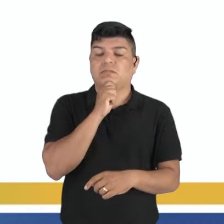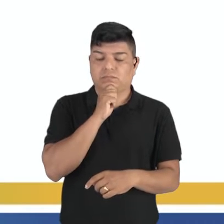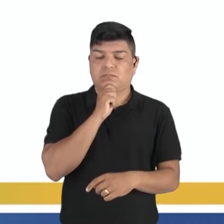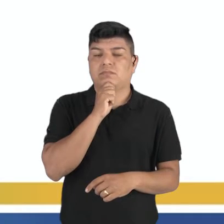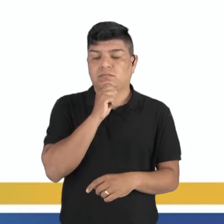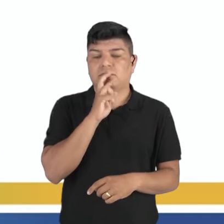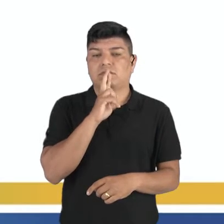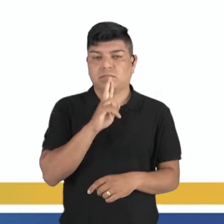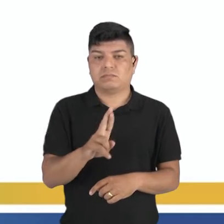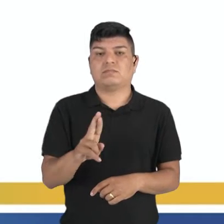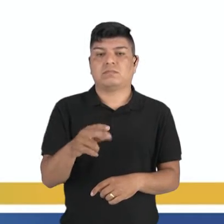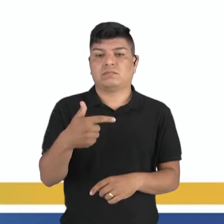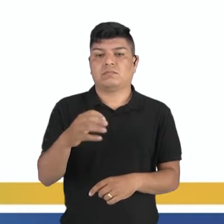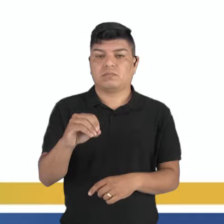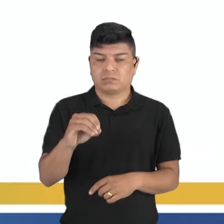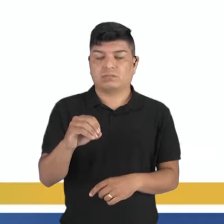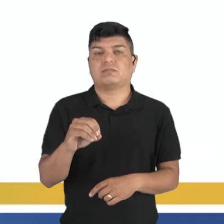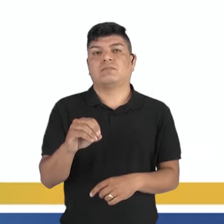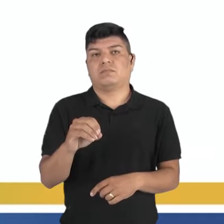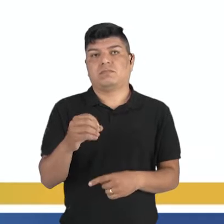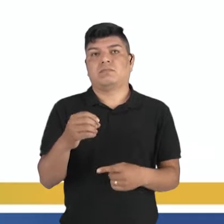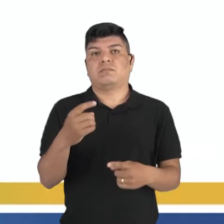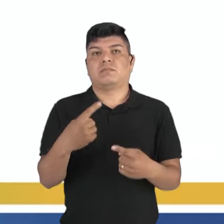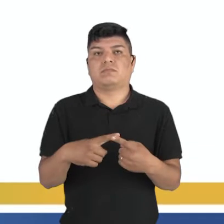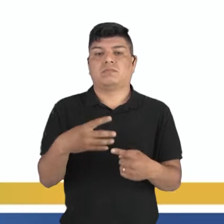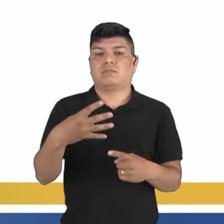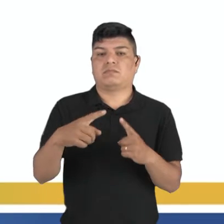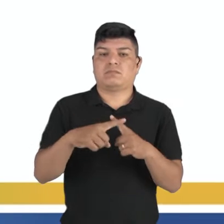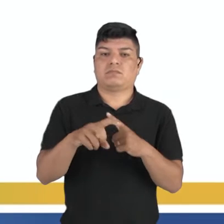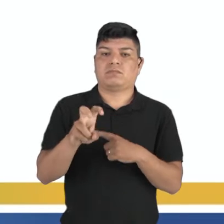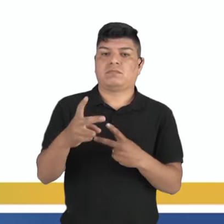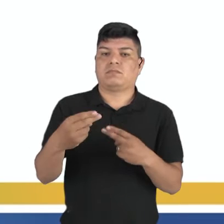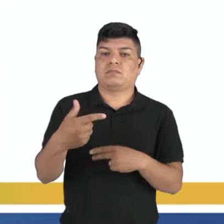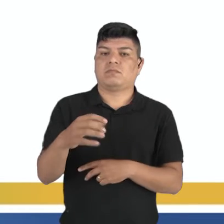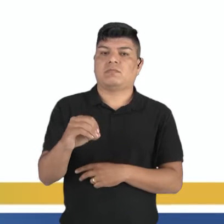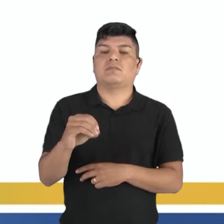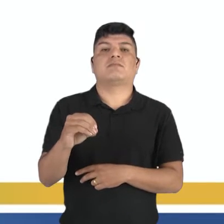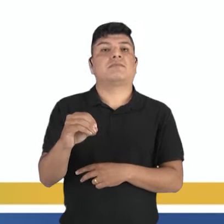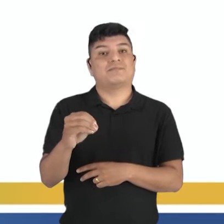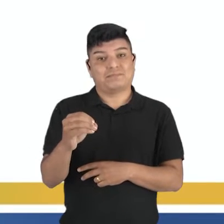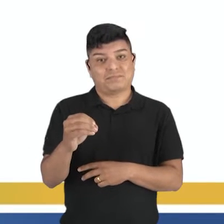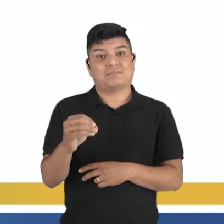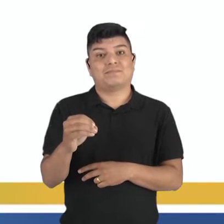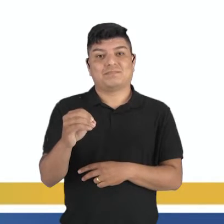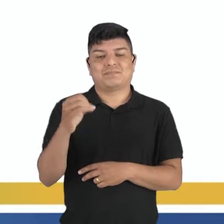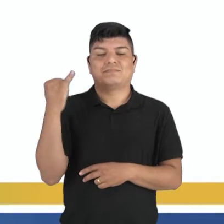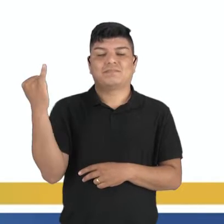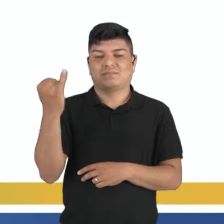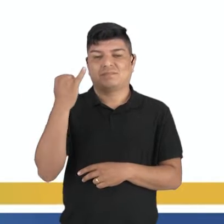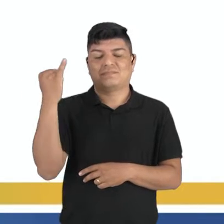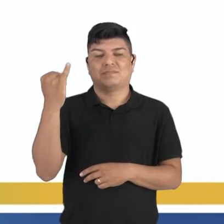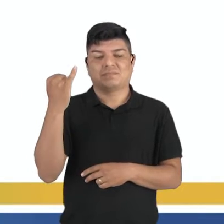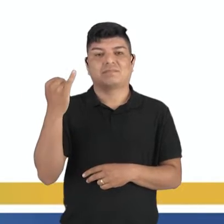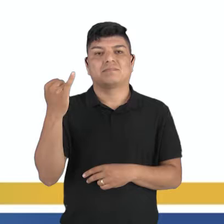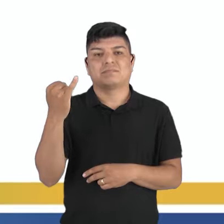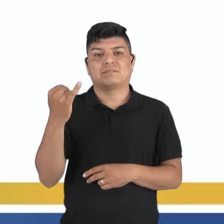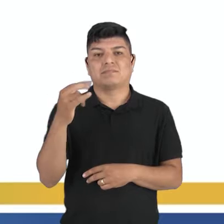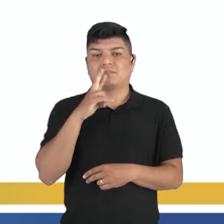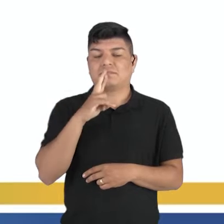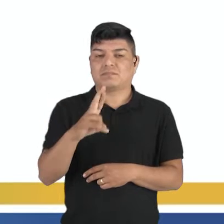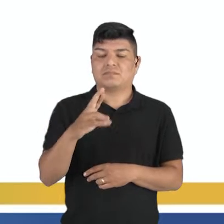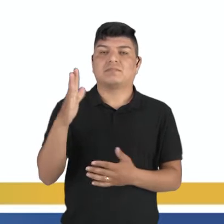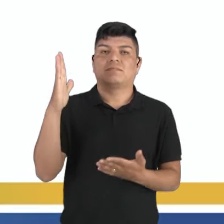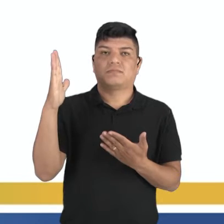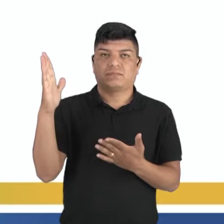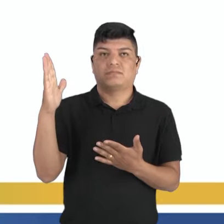ainda resultaria em 20, Pois 4 vezes 5 é igual a 20. Olha só que interessante, o